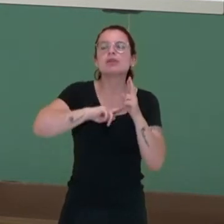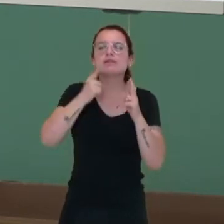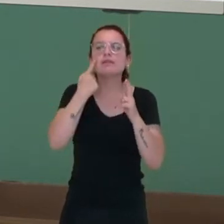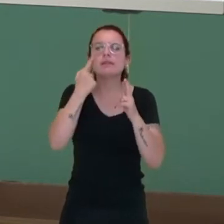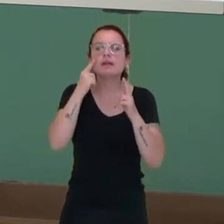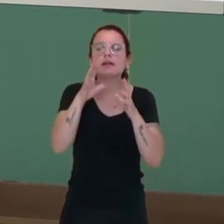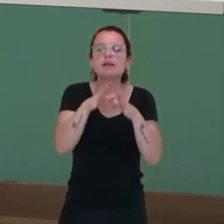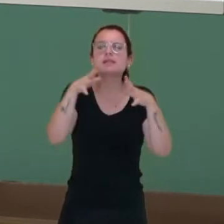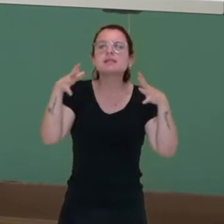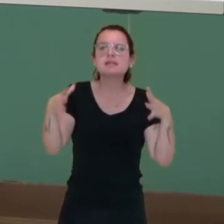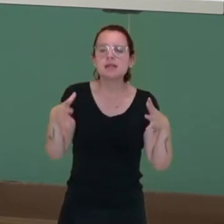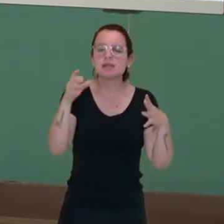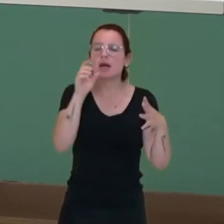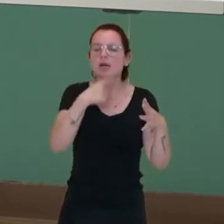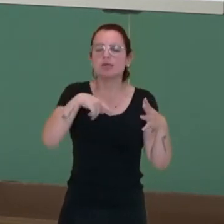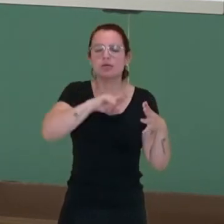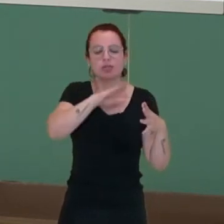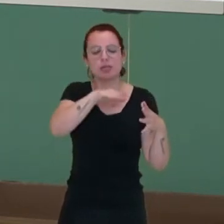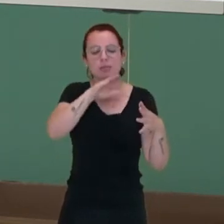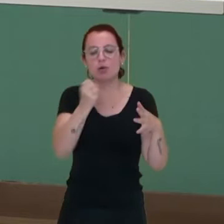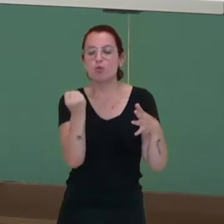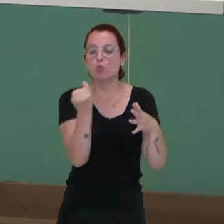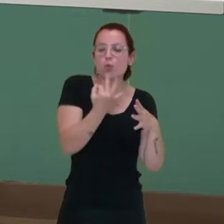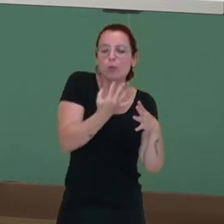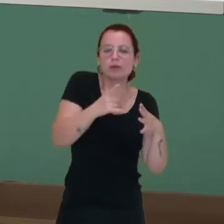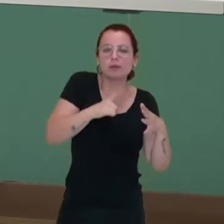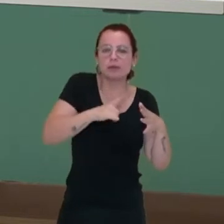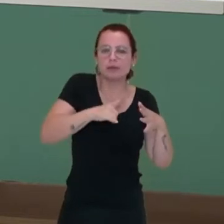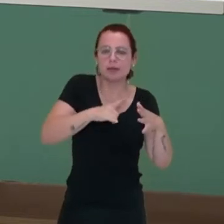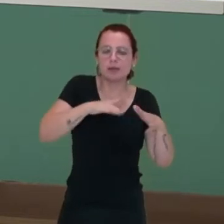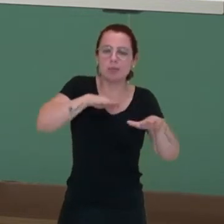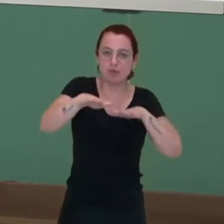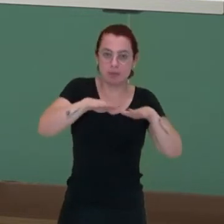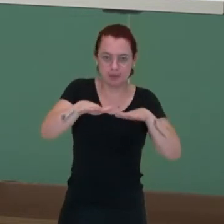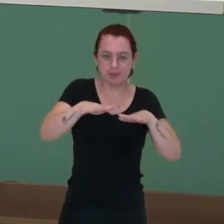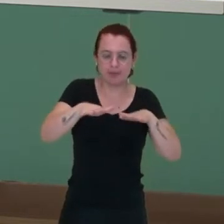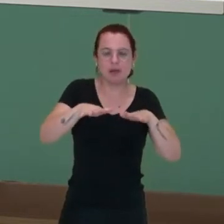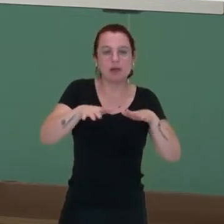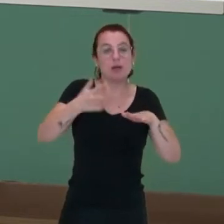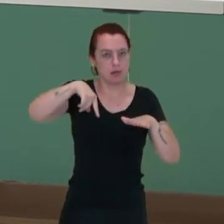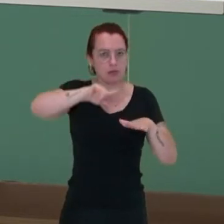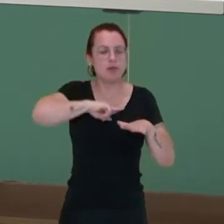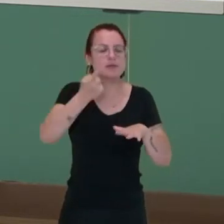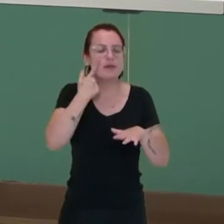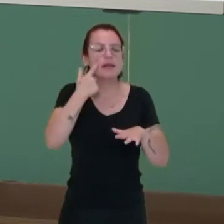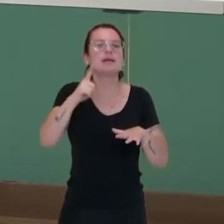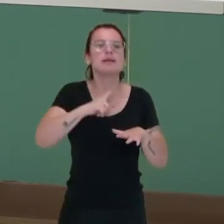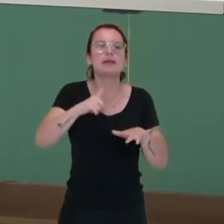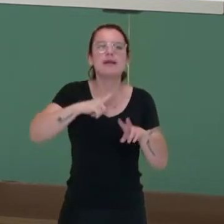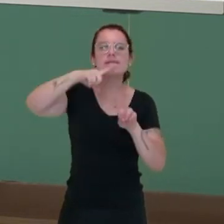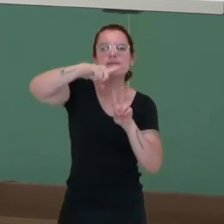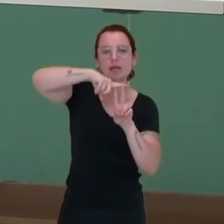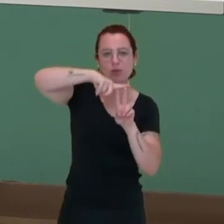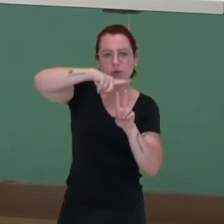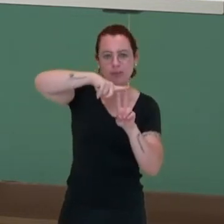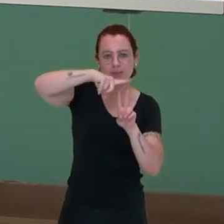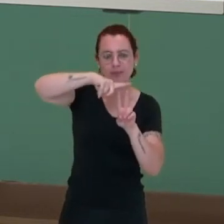chama quantidade de movimento. E essa quantidade de movimento é vetorial. Então, por esse motivo, nós falamos normalmente que é o